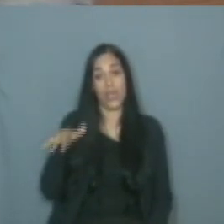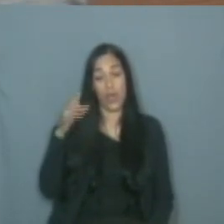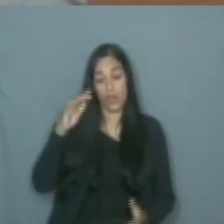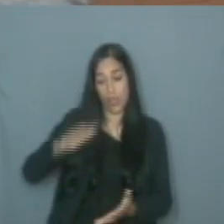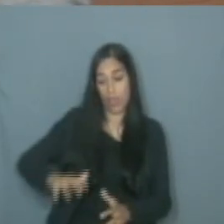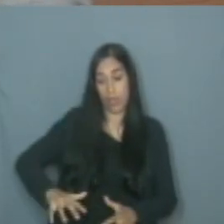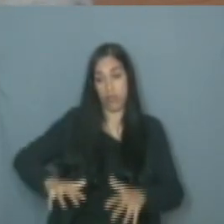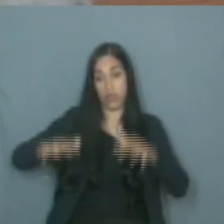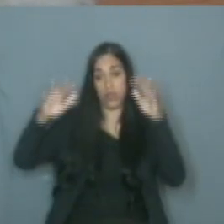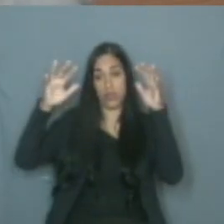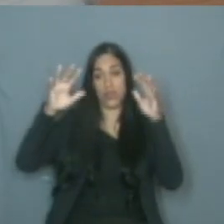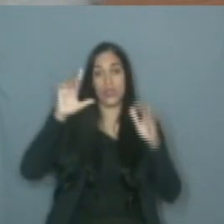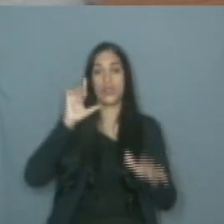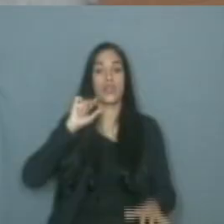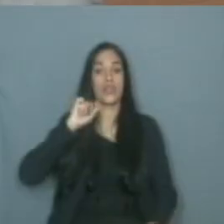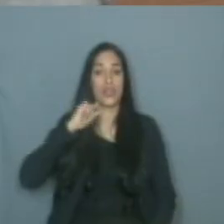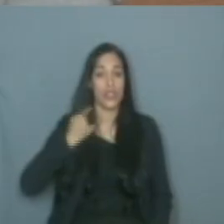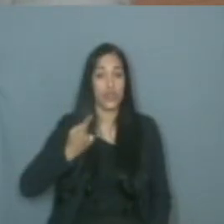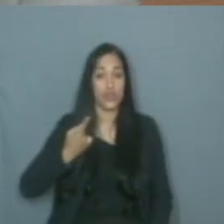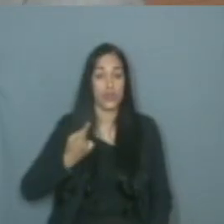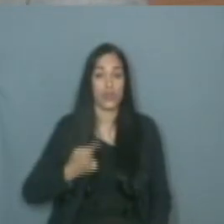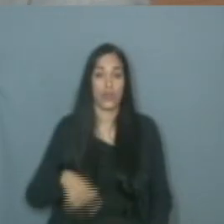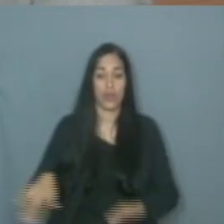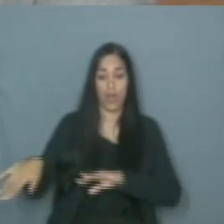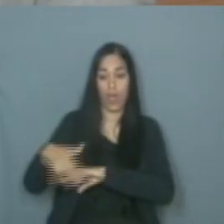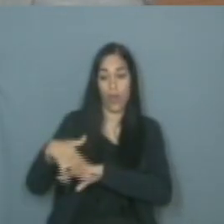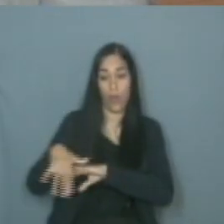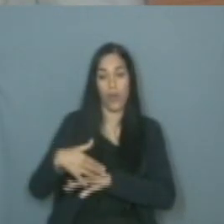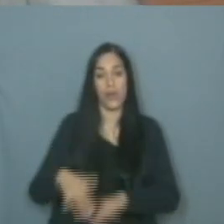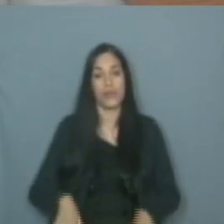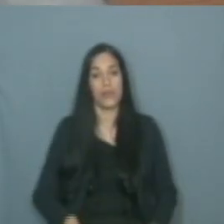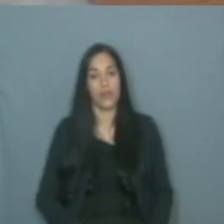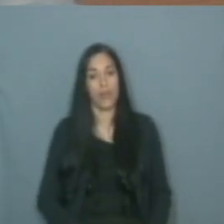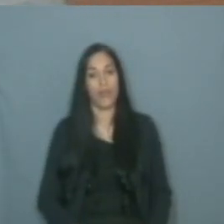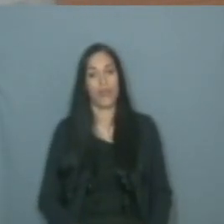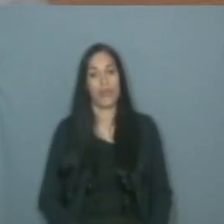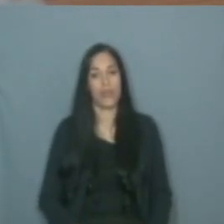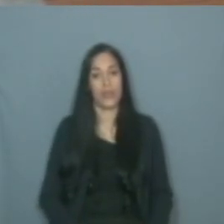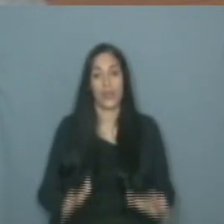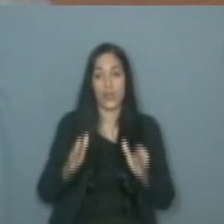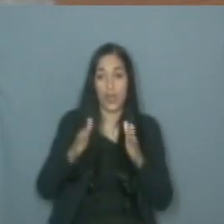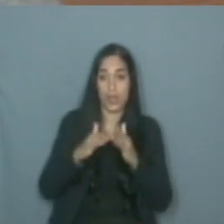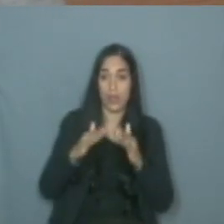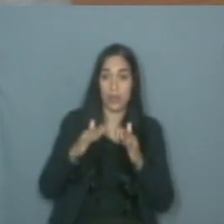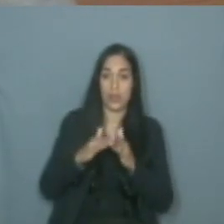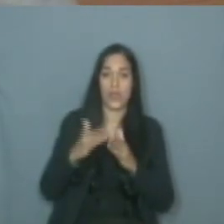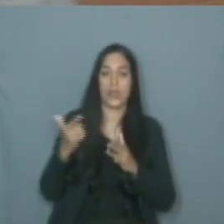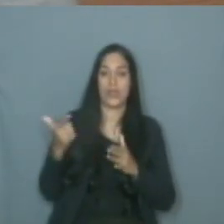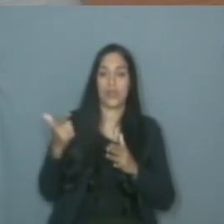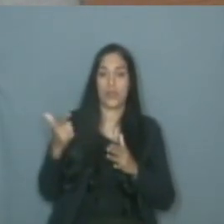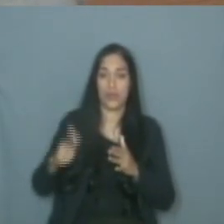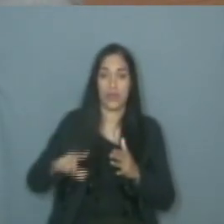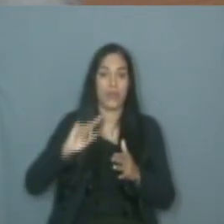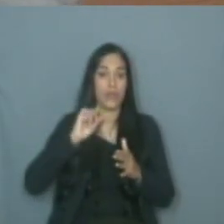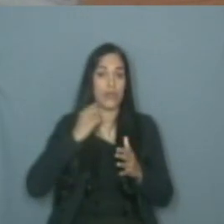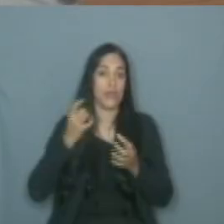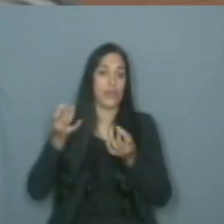lixo naquela esquina. É impressionante. E aí eu reforço. Quem joga o